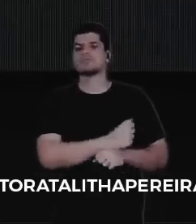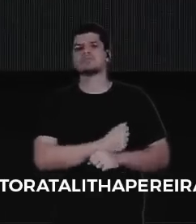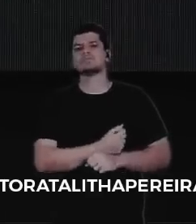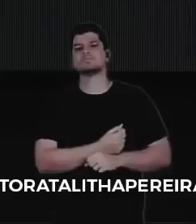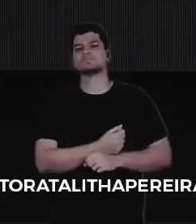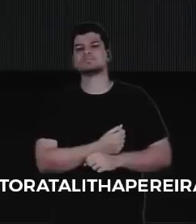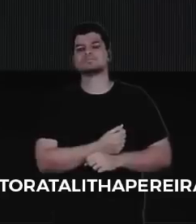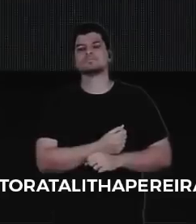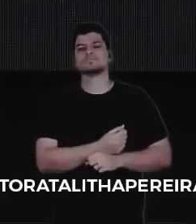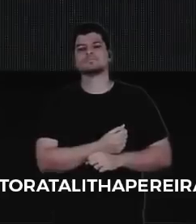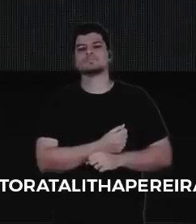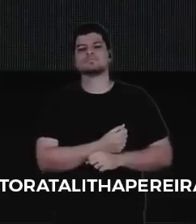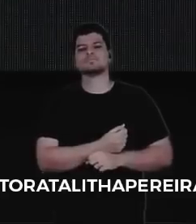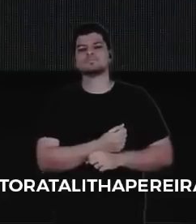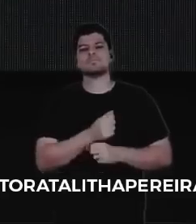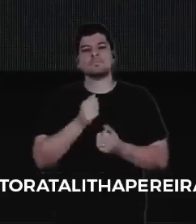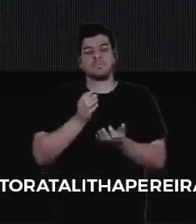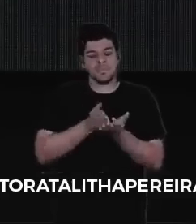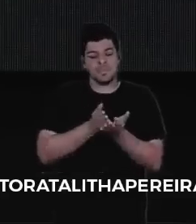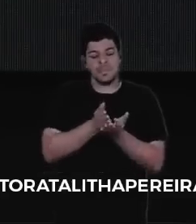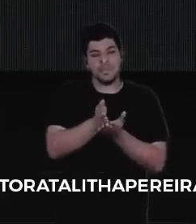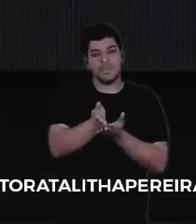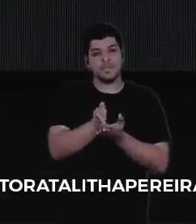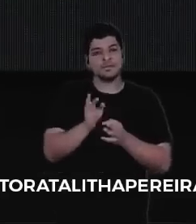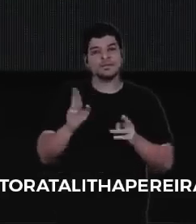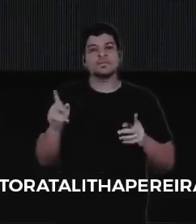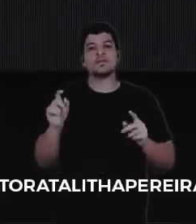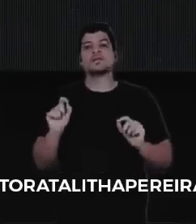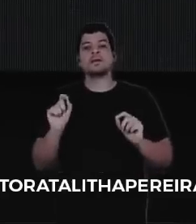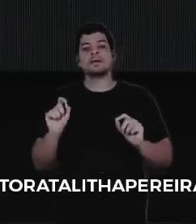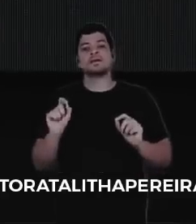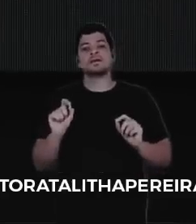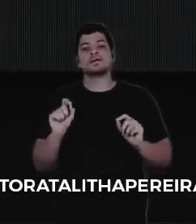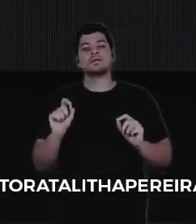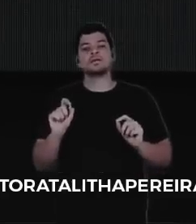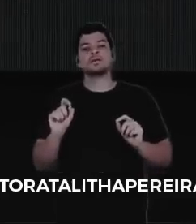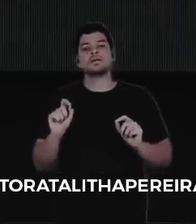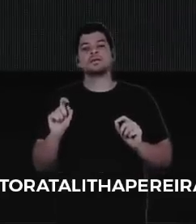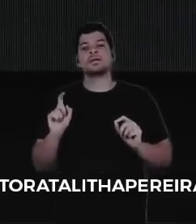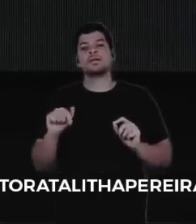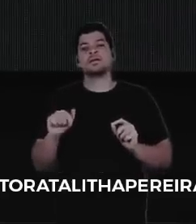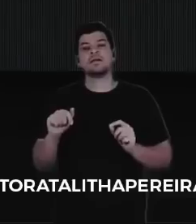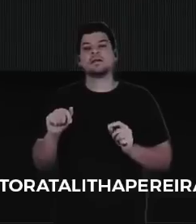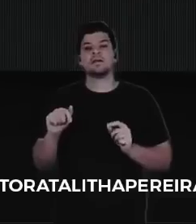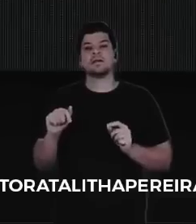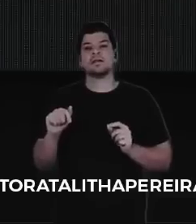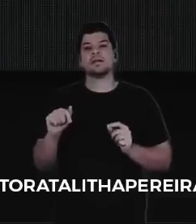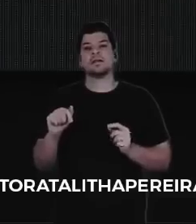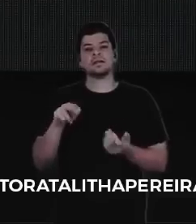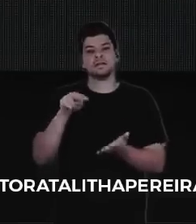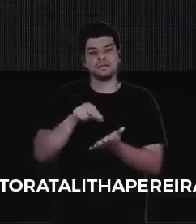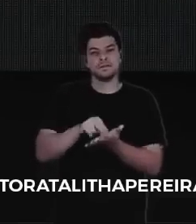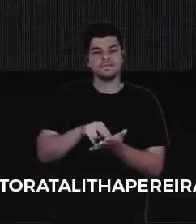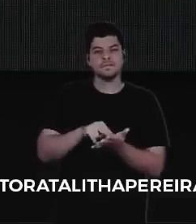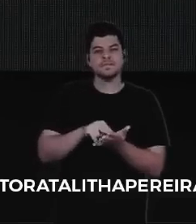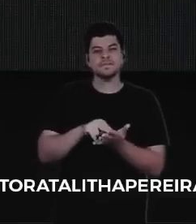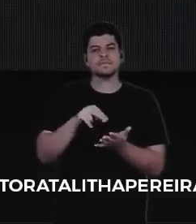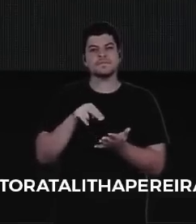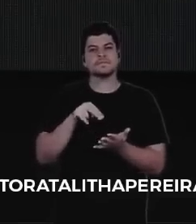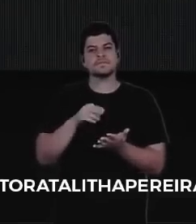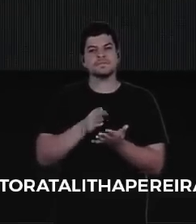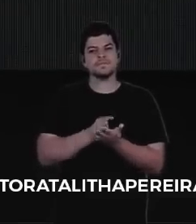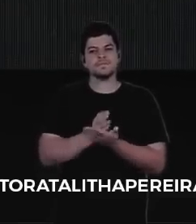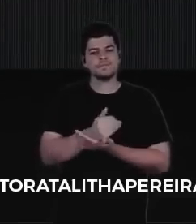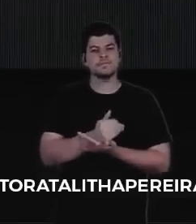O oposto de disciplina, sabe o que é? É perseverança. Você tem que ser perseverante. Você tem que lutar. Você